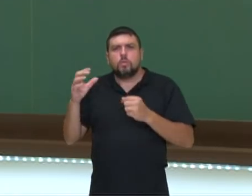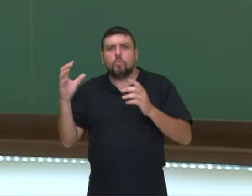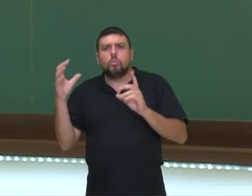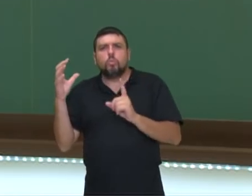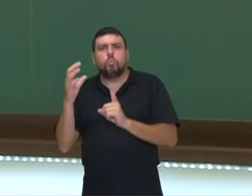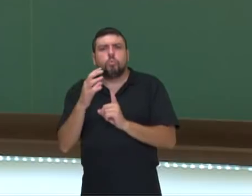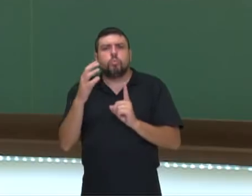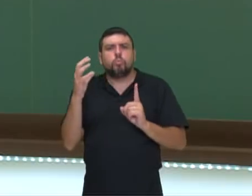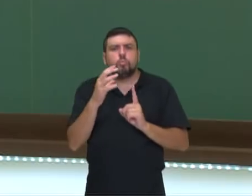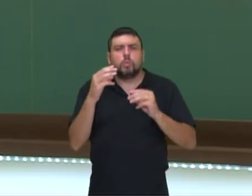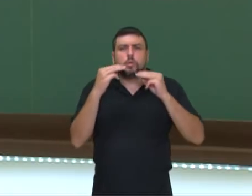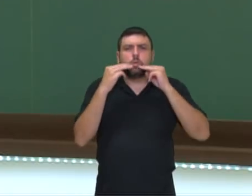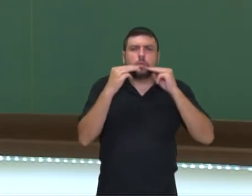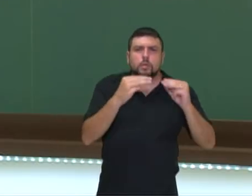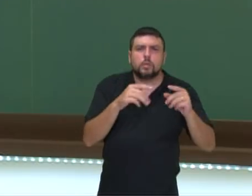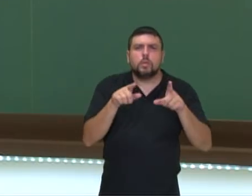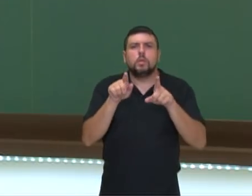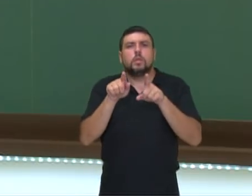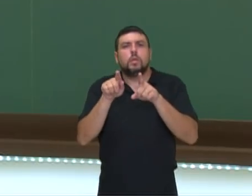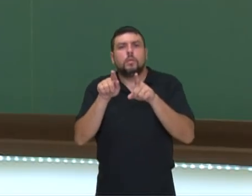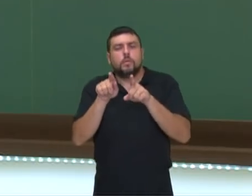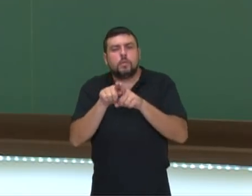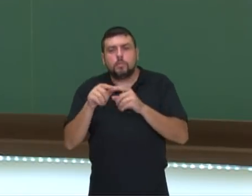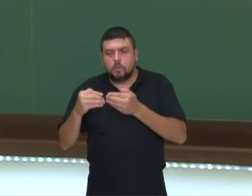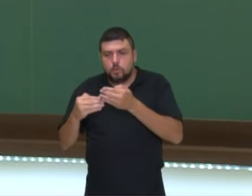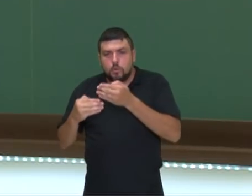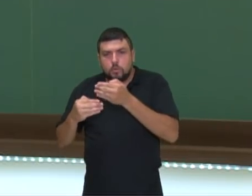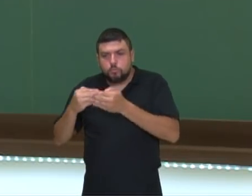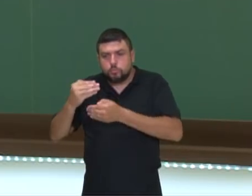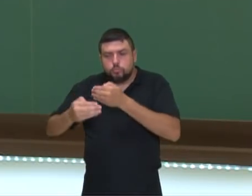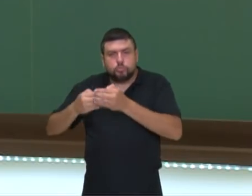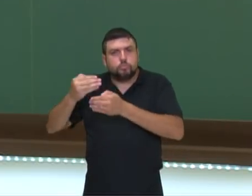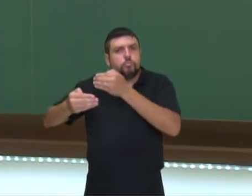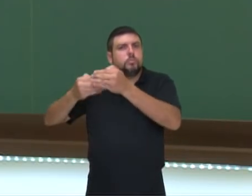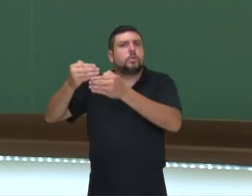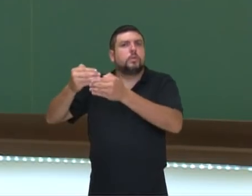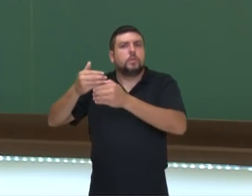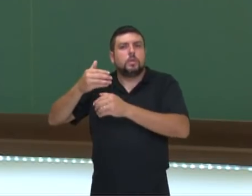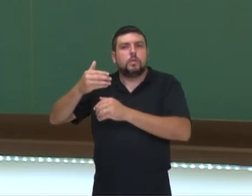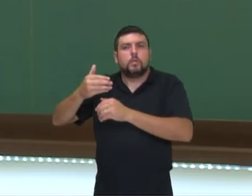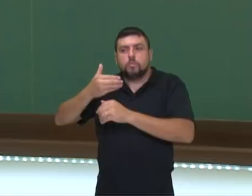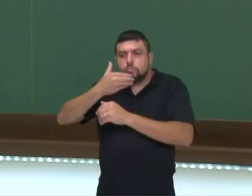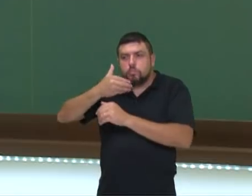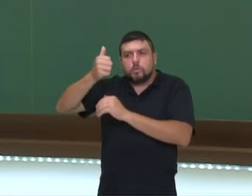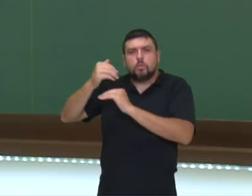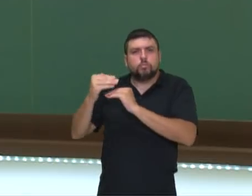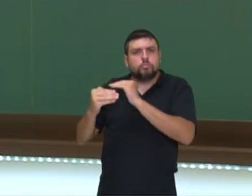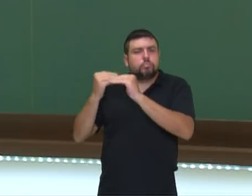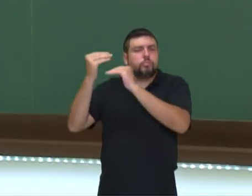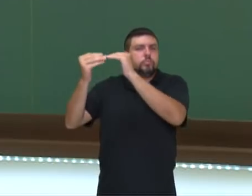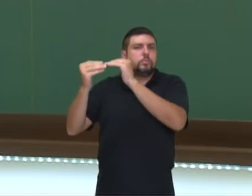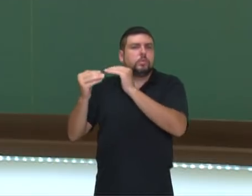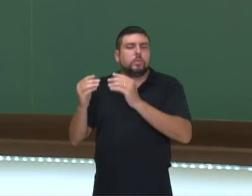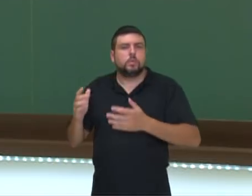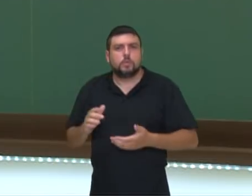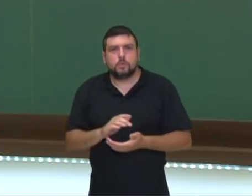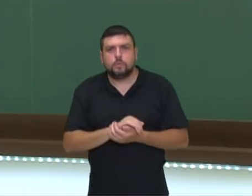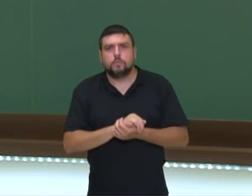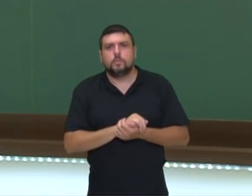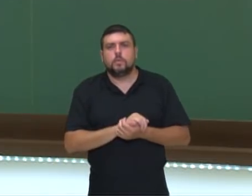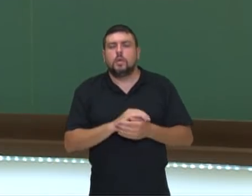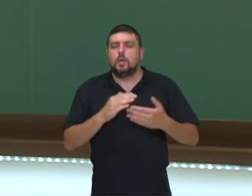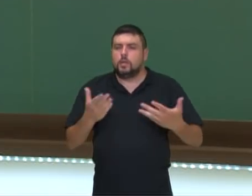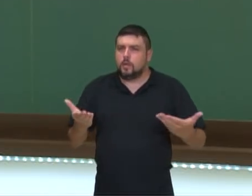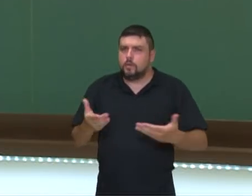anos para que pudesse ter a sua evolução na modalidade e para que atendesse aos interesses da mídia televisiva.